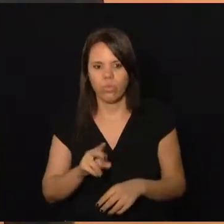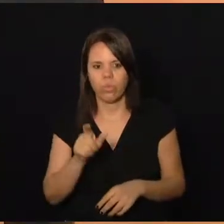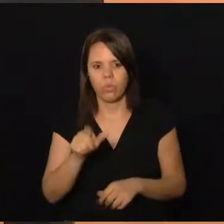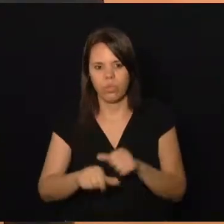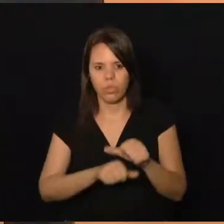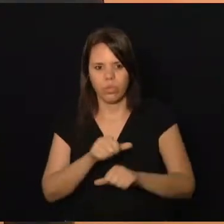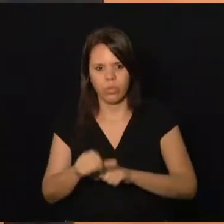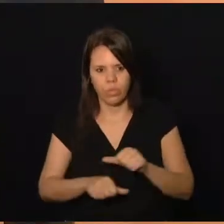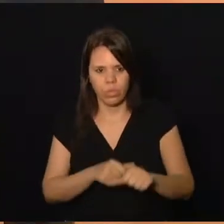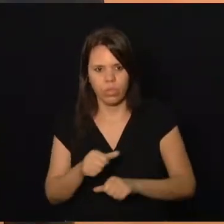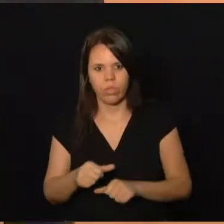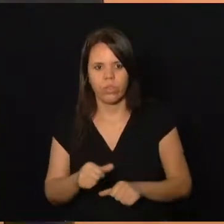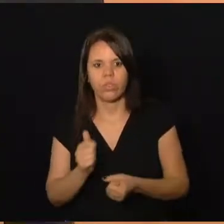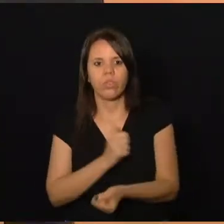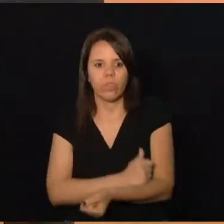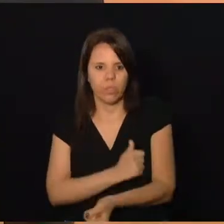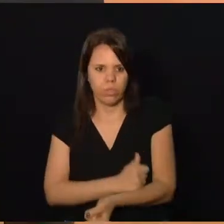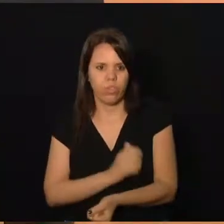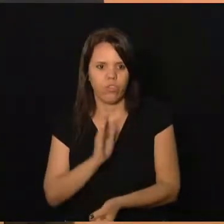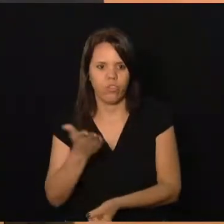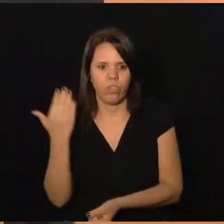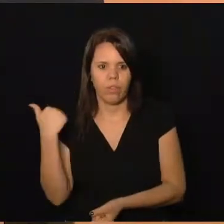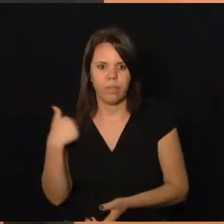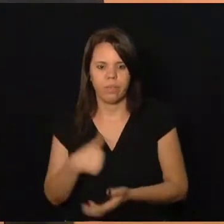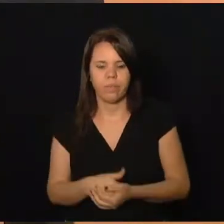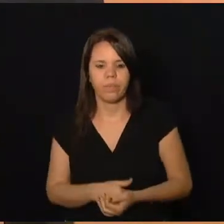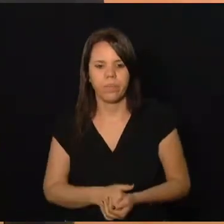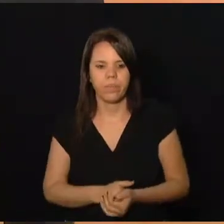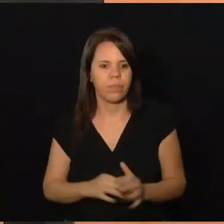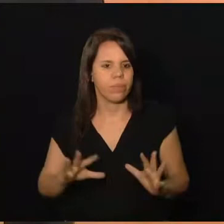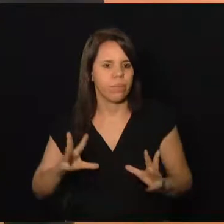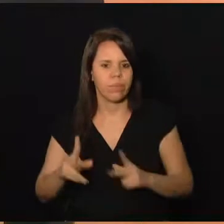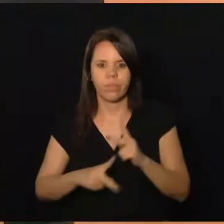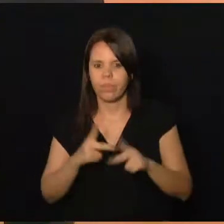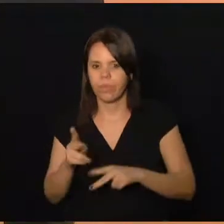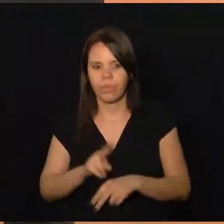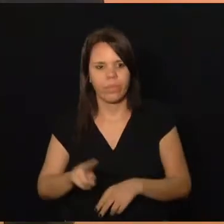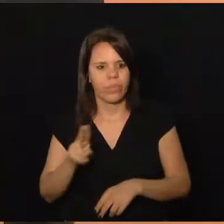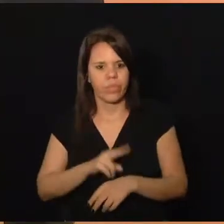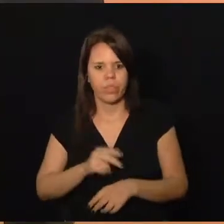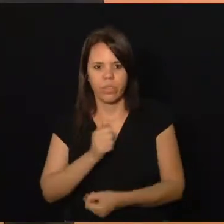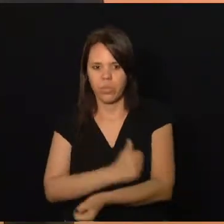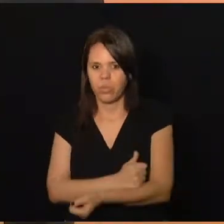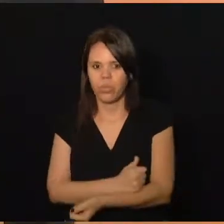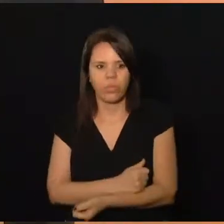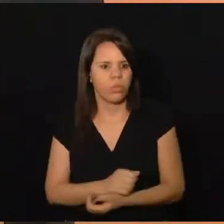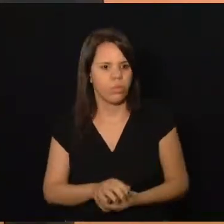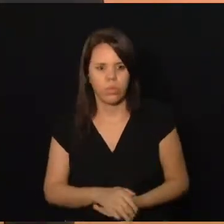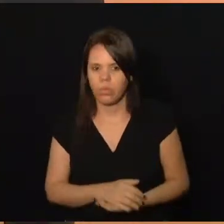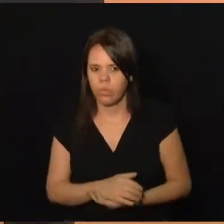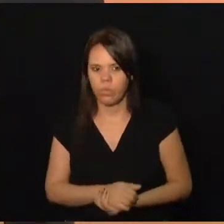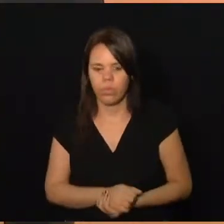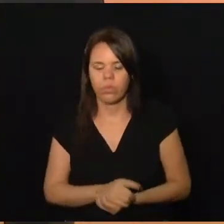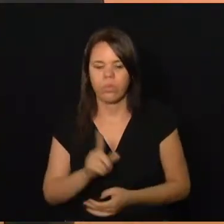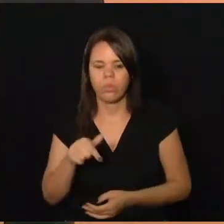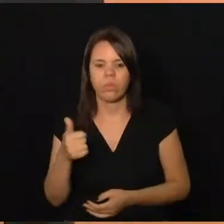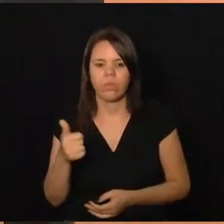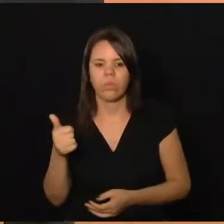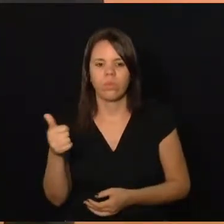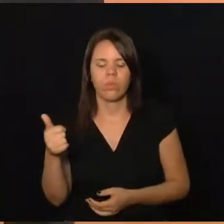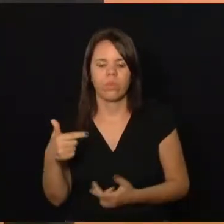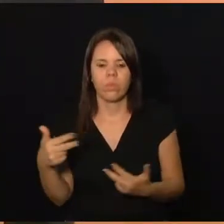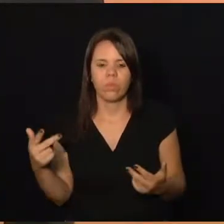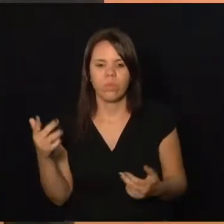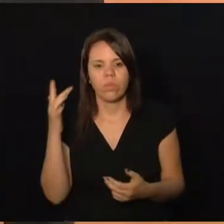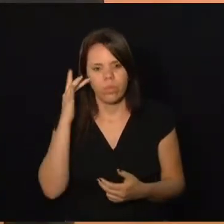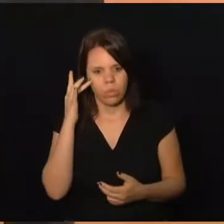dependente, mas todo dependente já foi usuário. Uhum. Né? Não é todos que vão se tornar dependente. Esse primeiro ponto aí eu achei